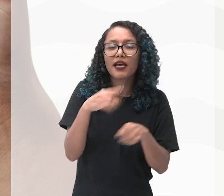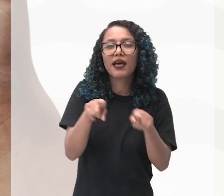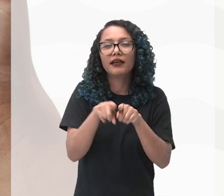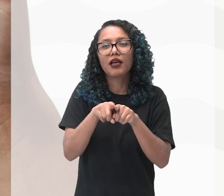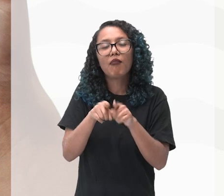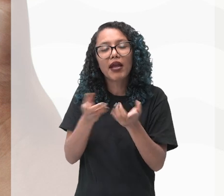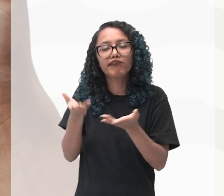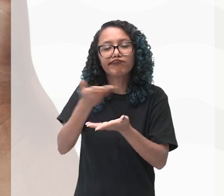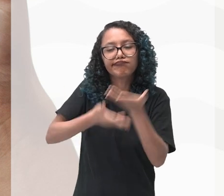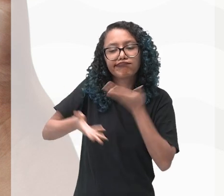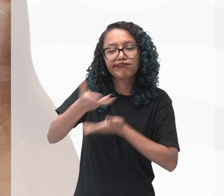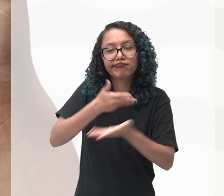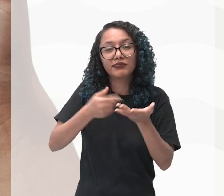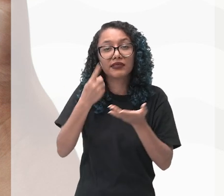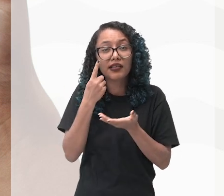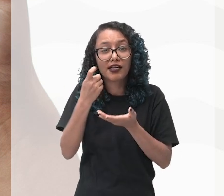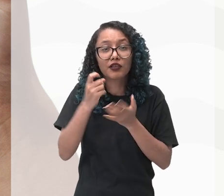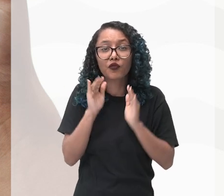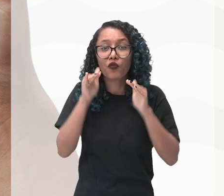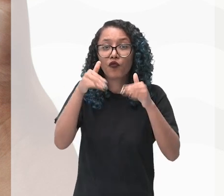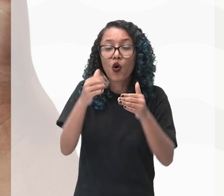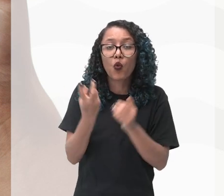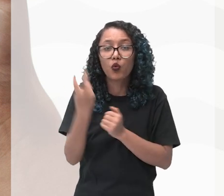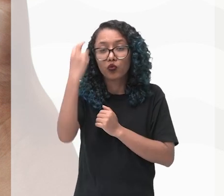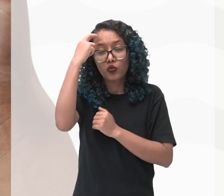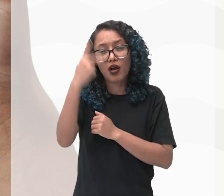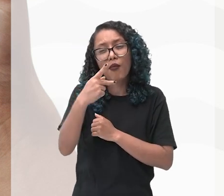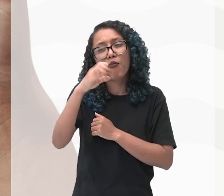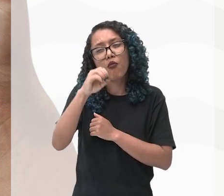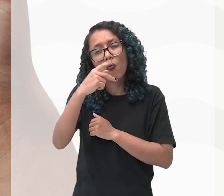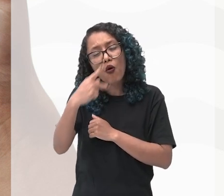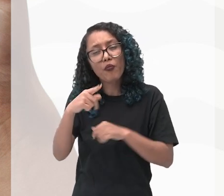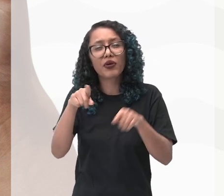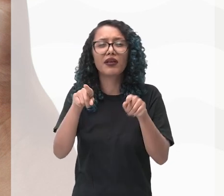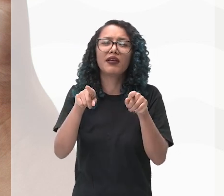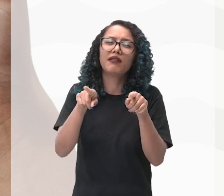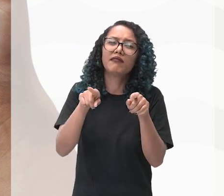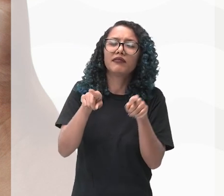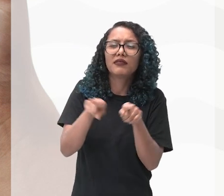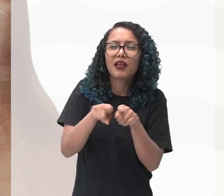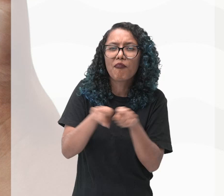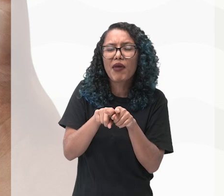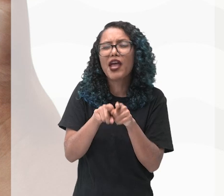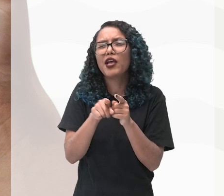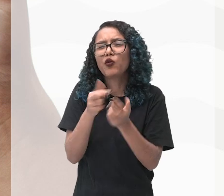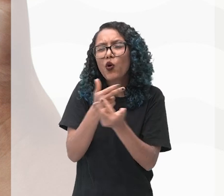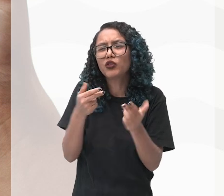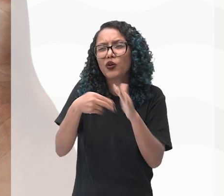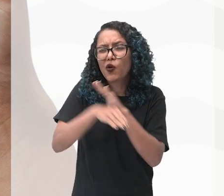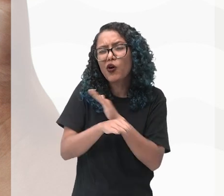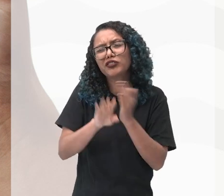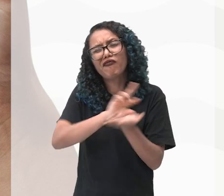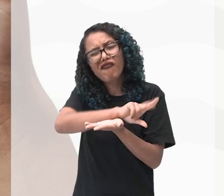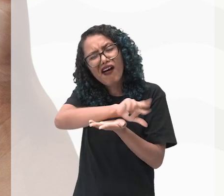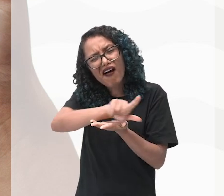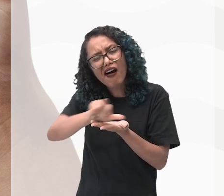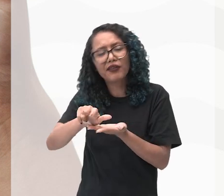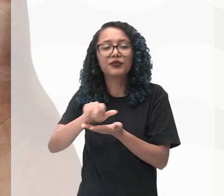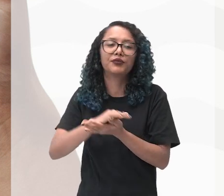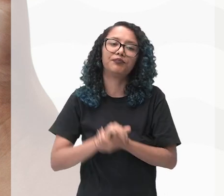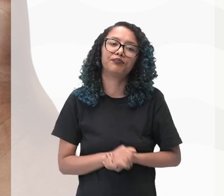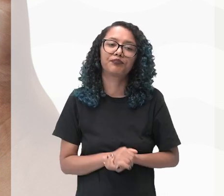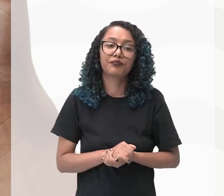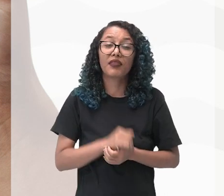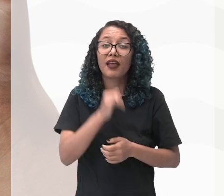os usuários a explorar e compartilhar interesses relacionados à cultura pop, hobbies